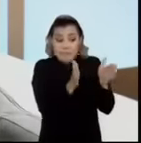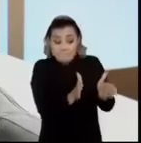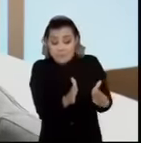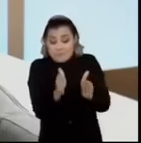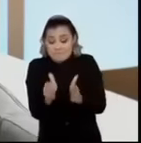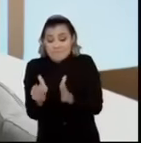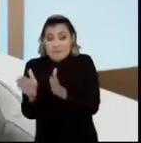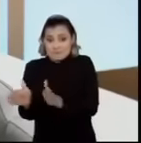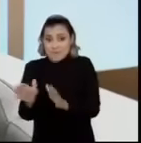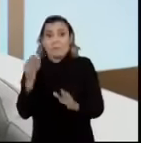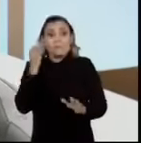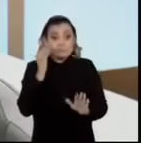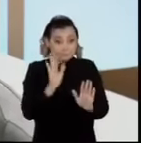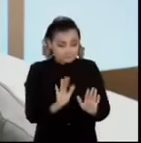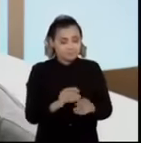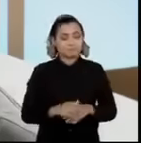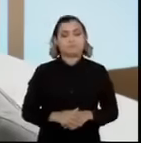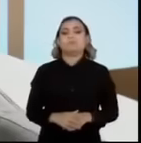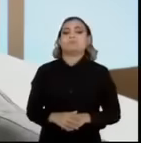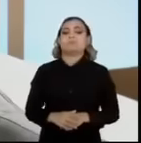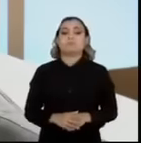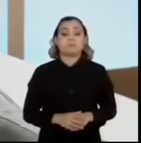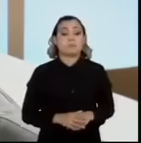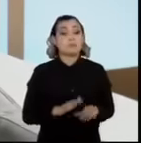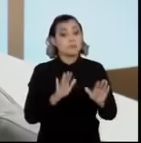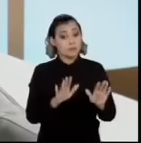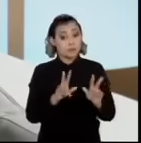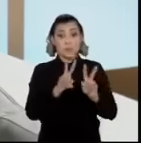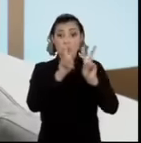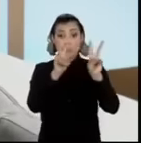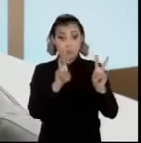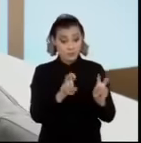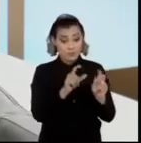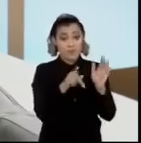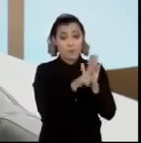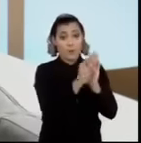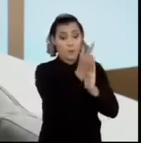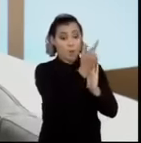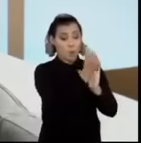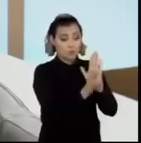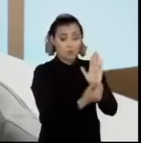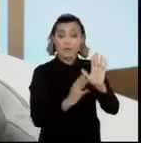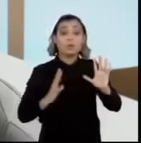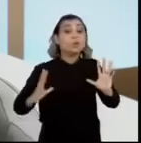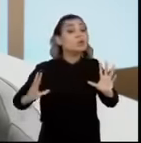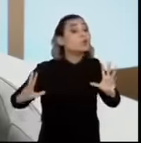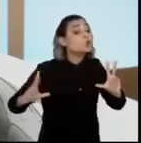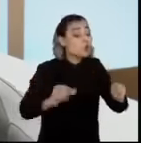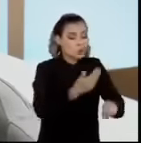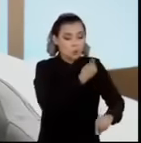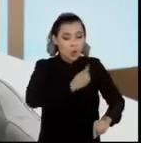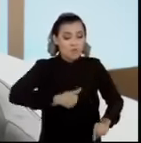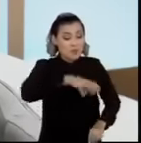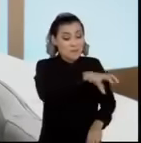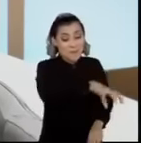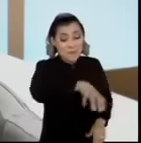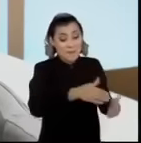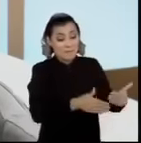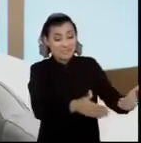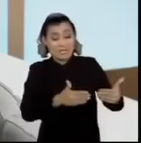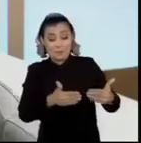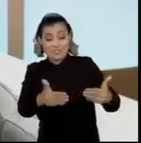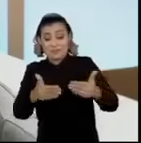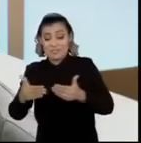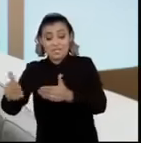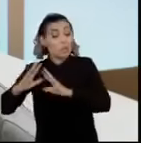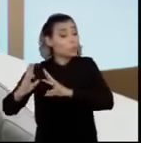lembrar das questões, uma de cada vez. Com relação ao orçamento, todo o governo foi afetado por